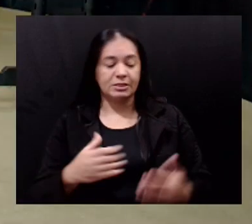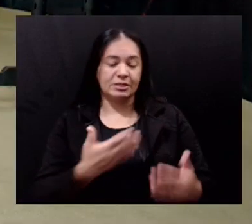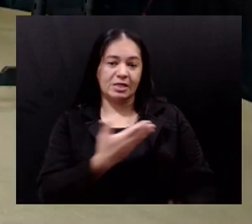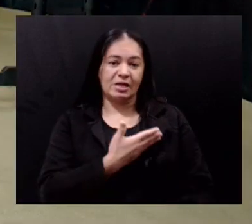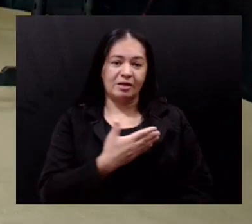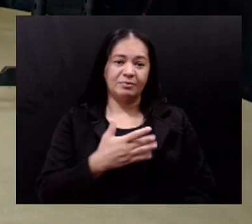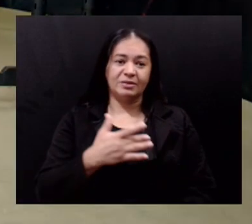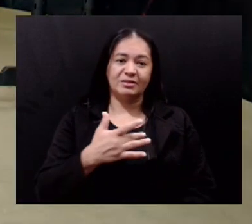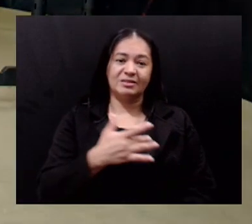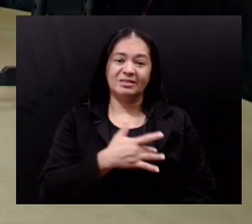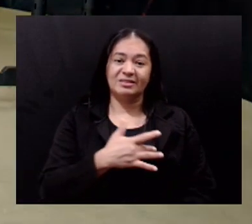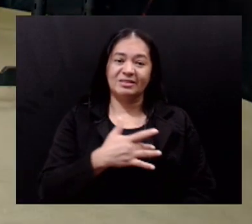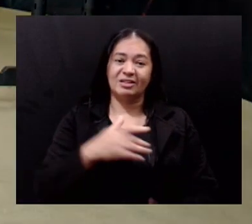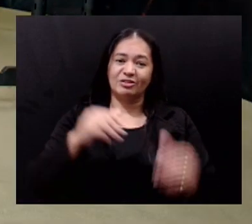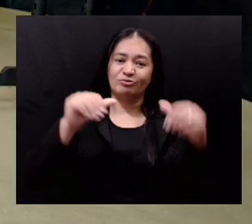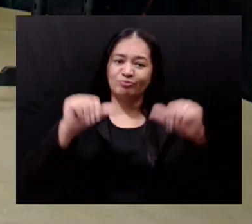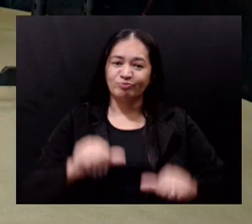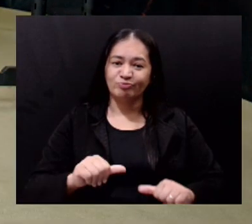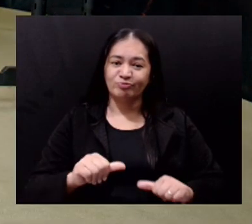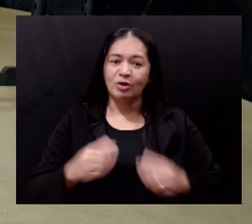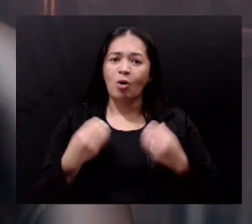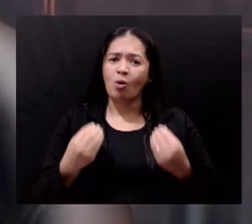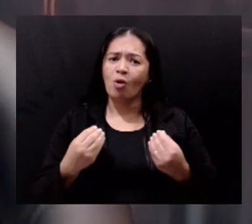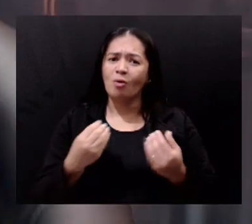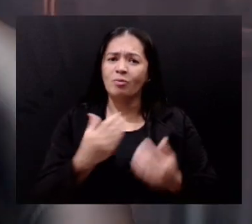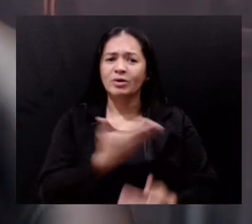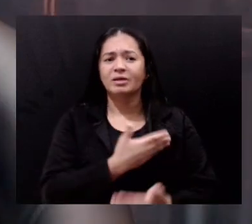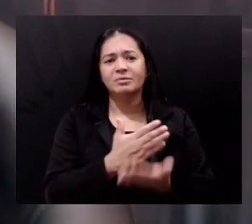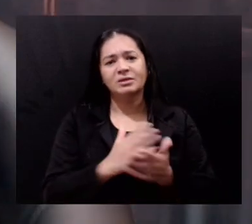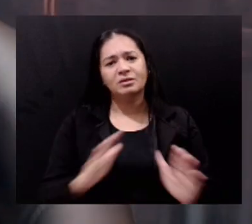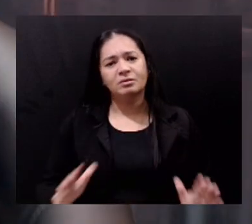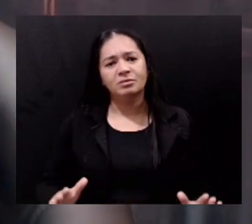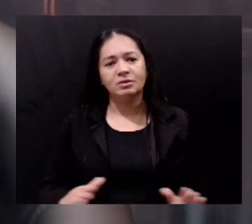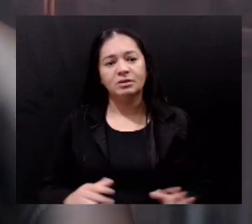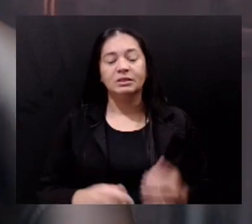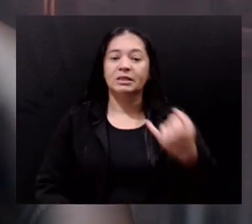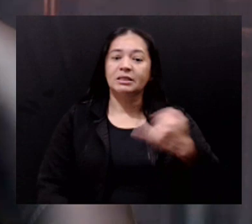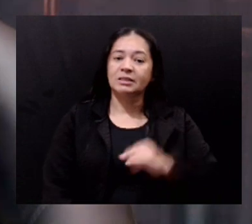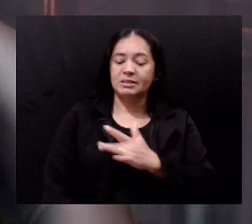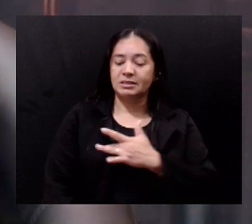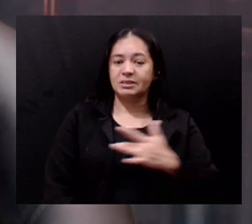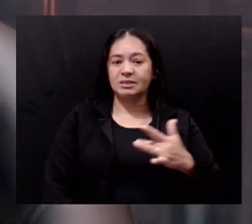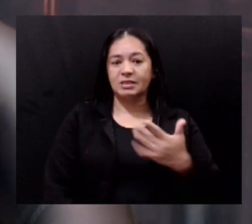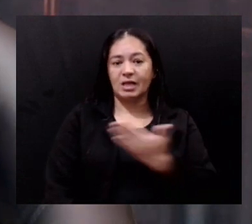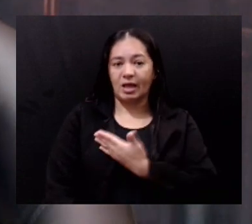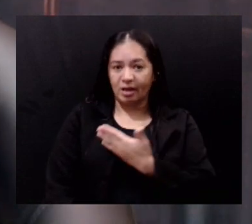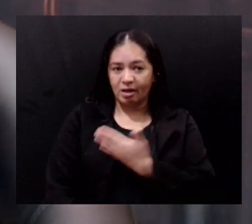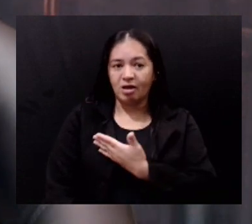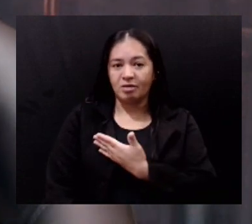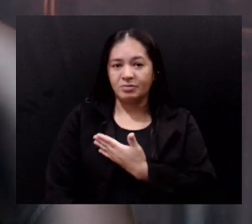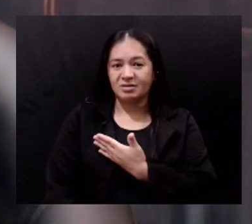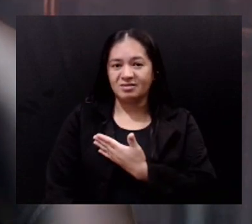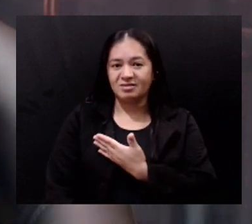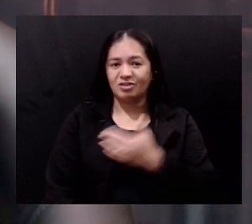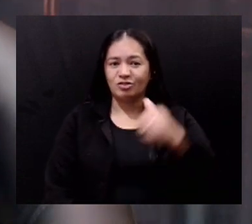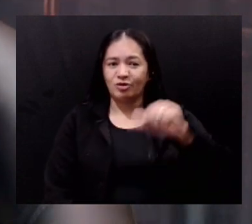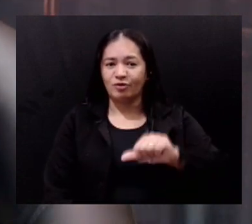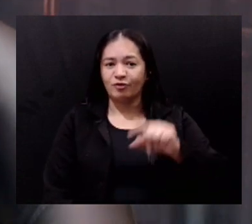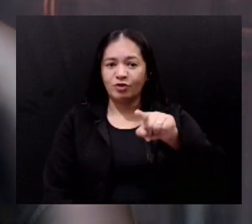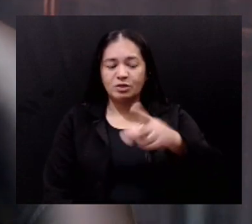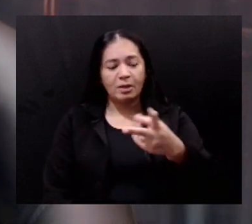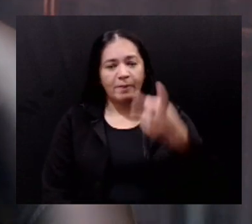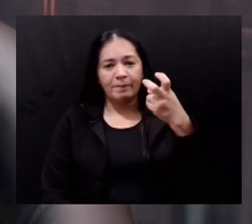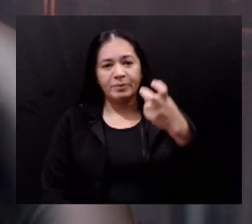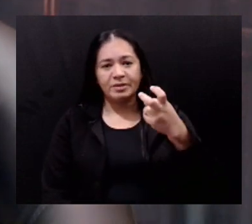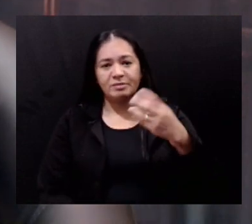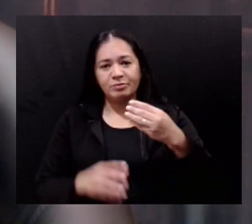gente? bom, se a amizade não for saudável, se você realmente perceber que não está agregando,